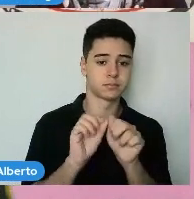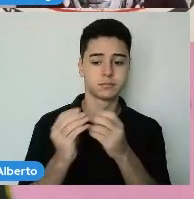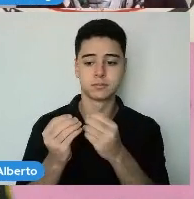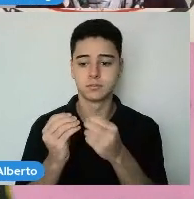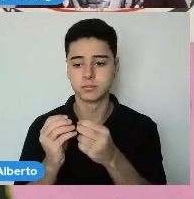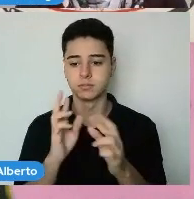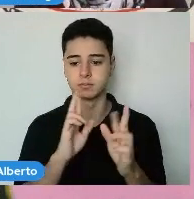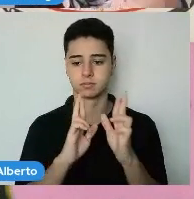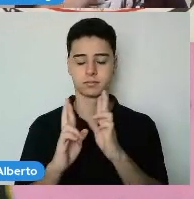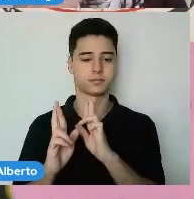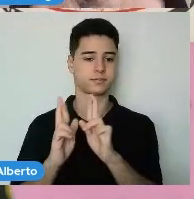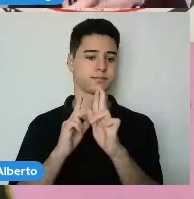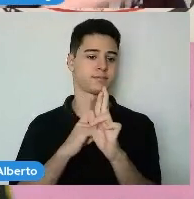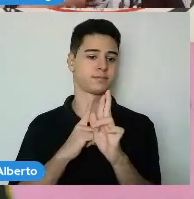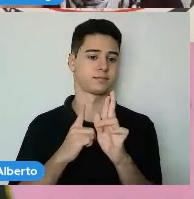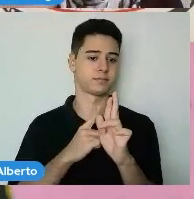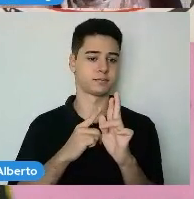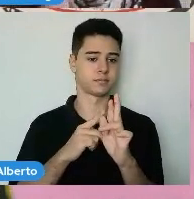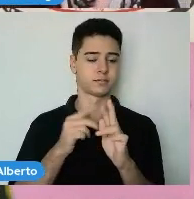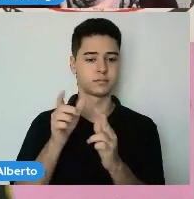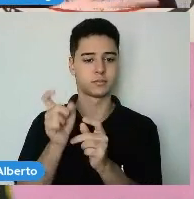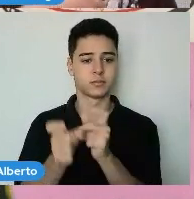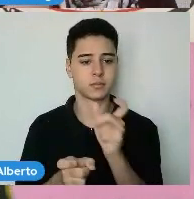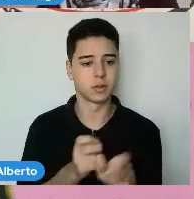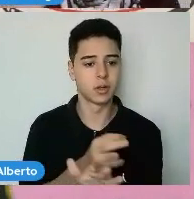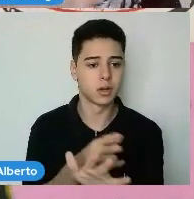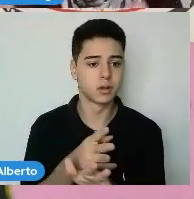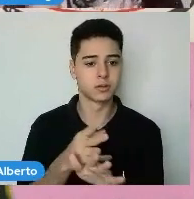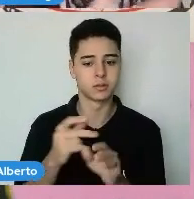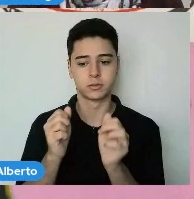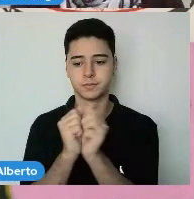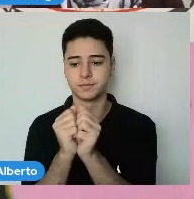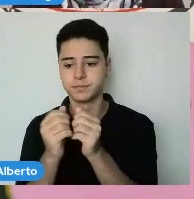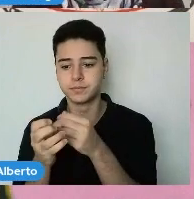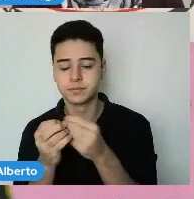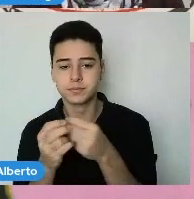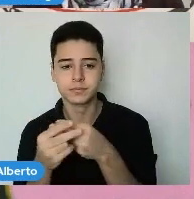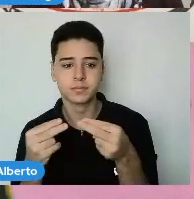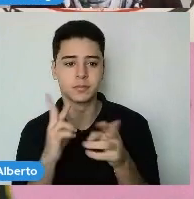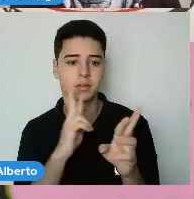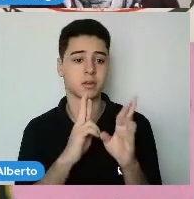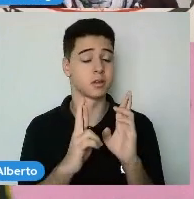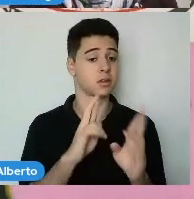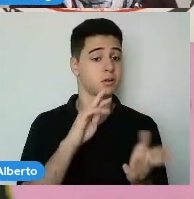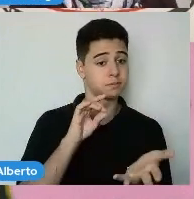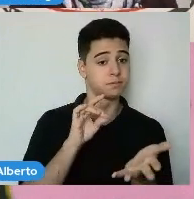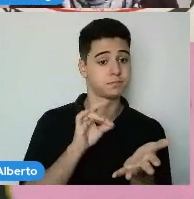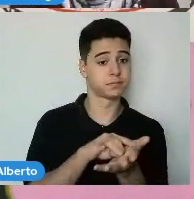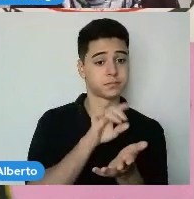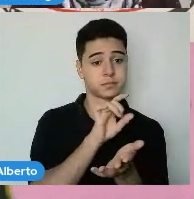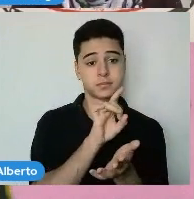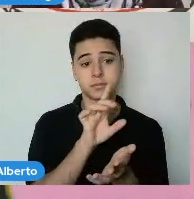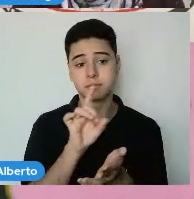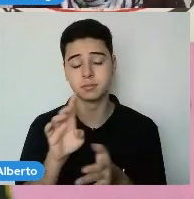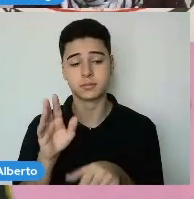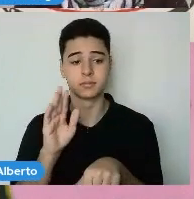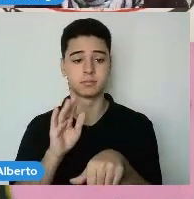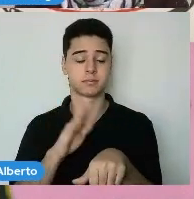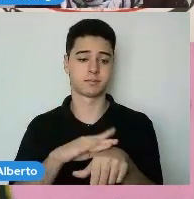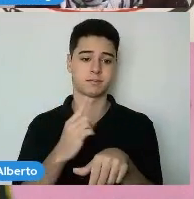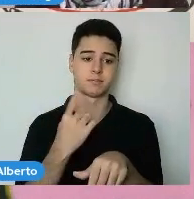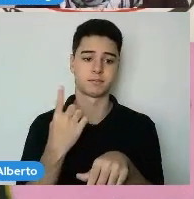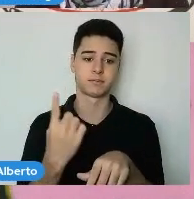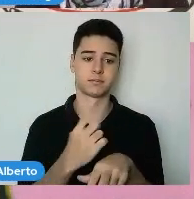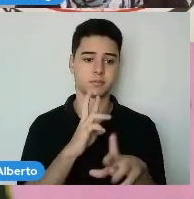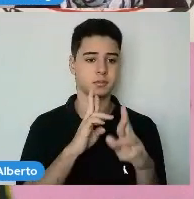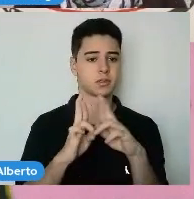relacionamentos físicos, relacionamentos próximos, relacionamentos reais, cada vez mais os nossos relacionamentos e a